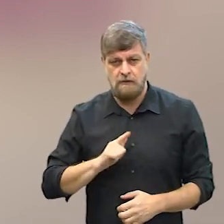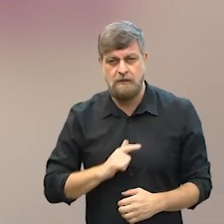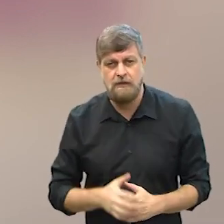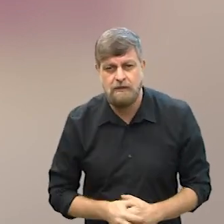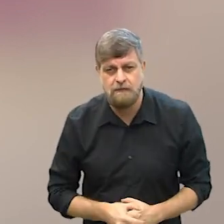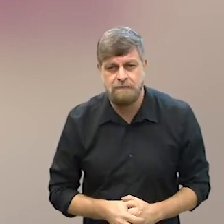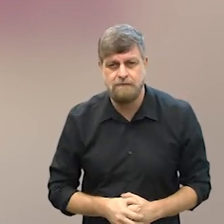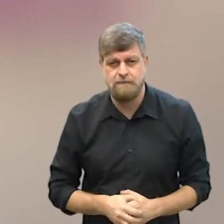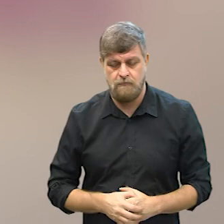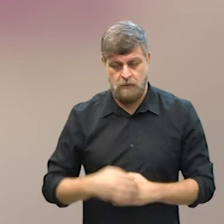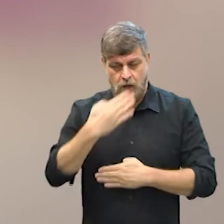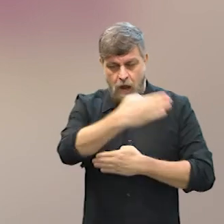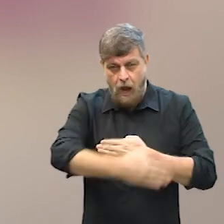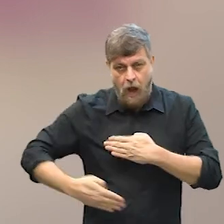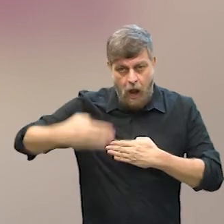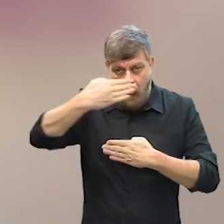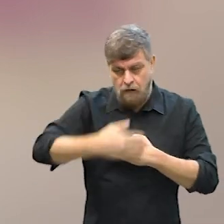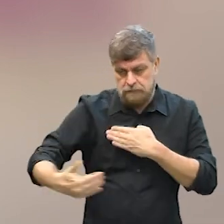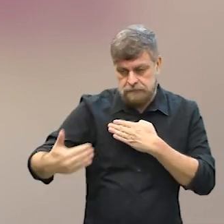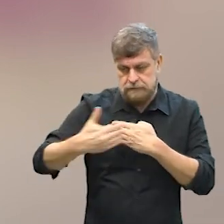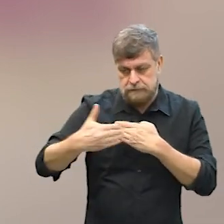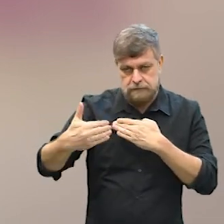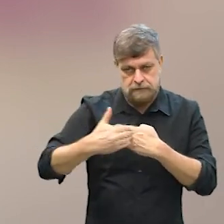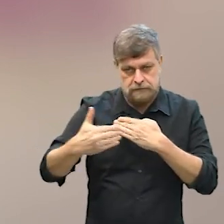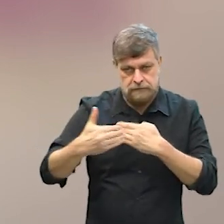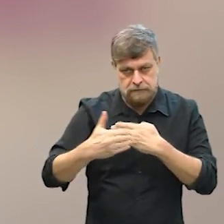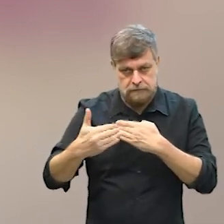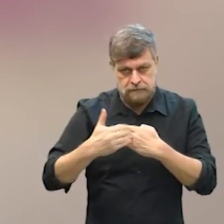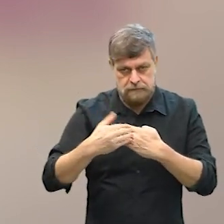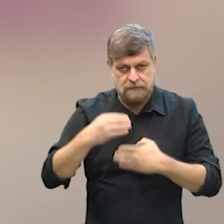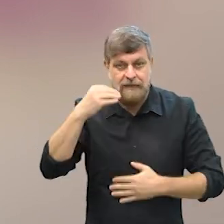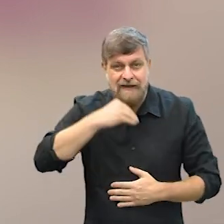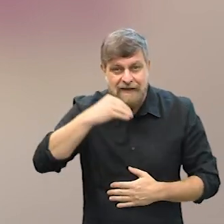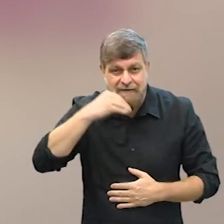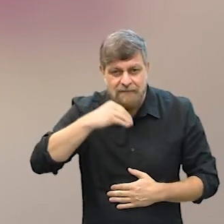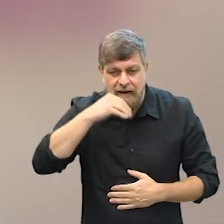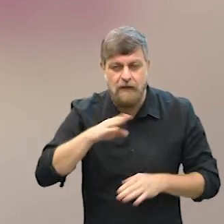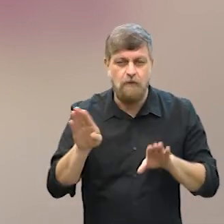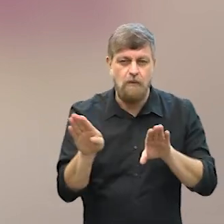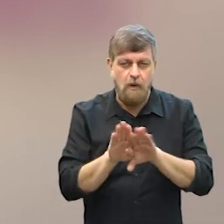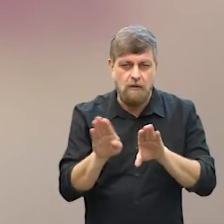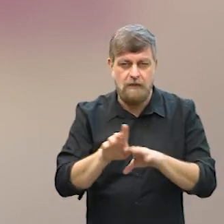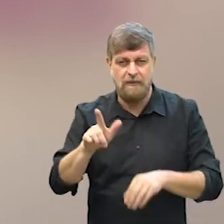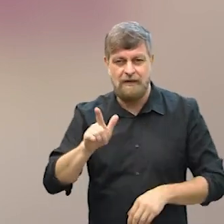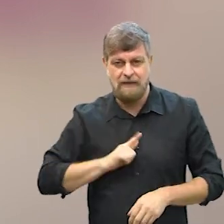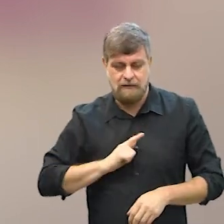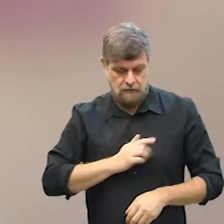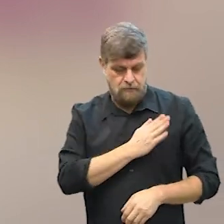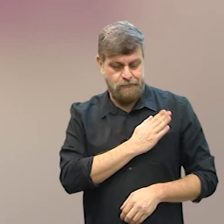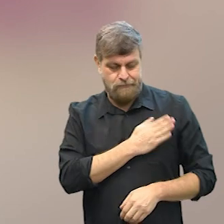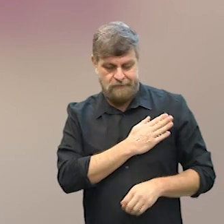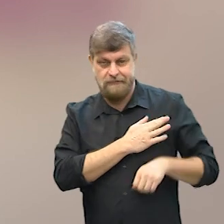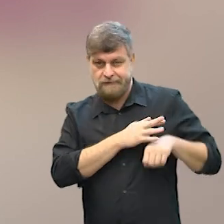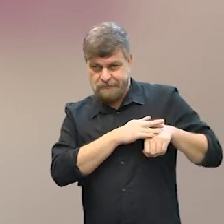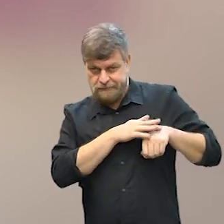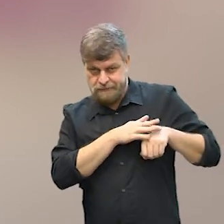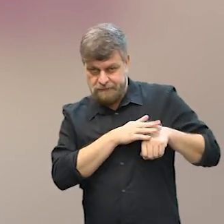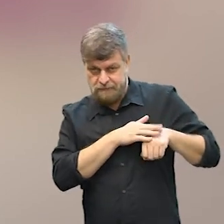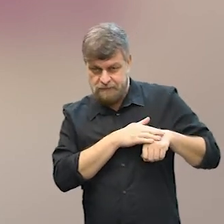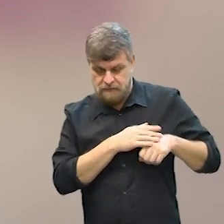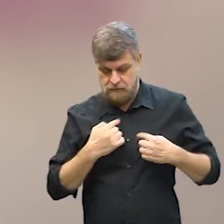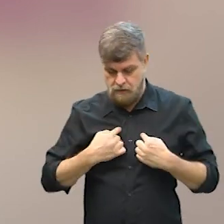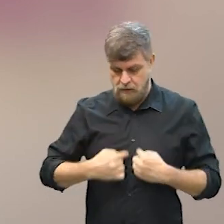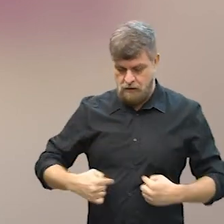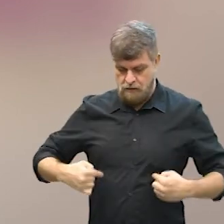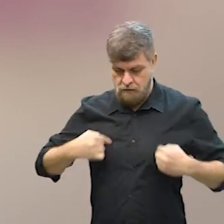doenças imunológicas, do sistema imunológico, podem estar relacionadas a doenças cardíacas, então a